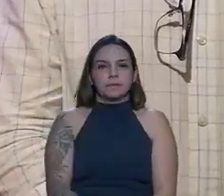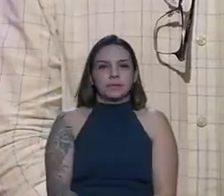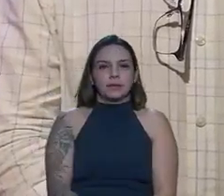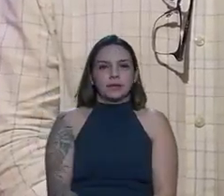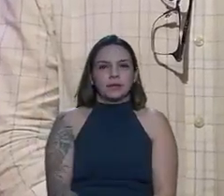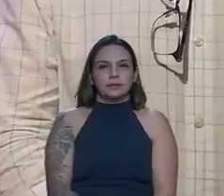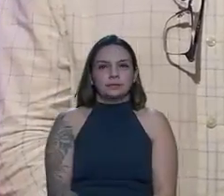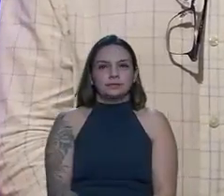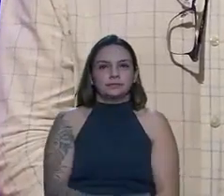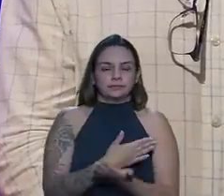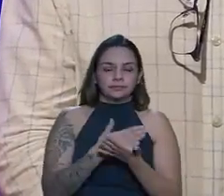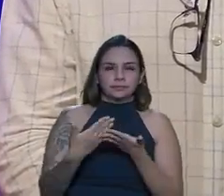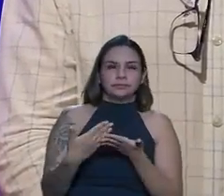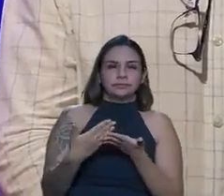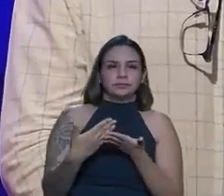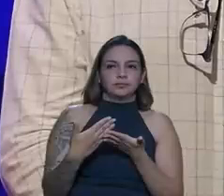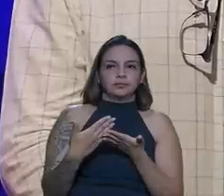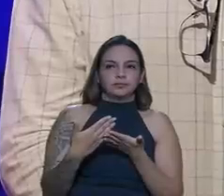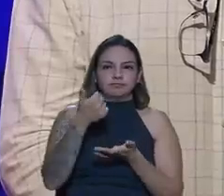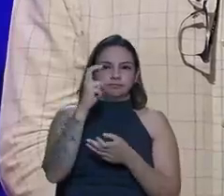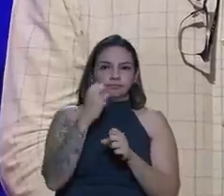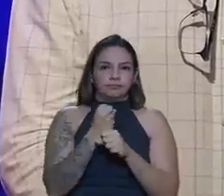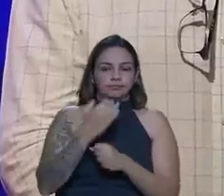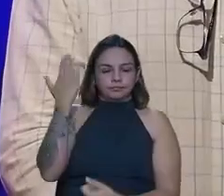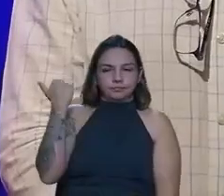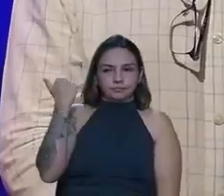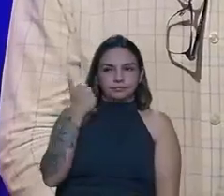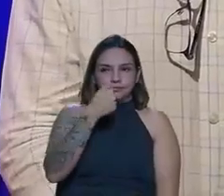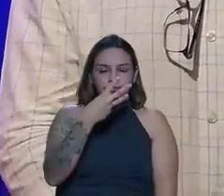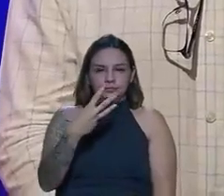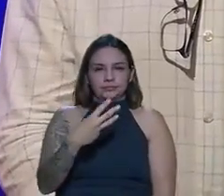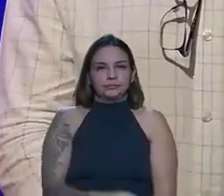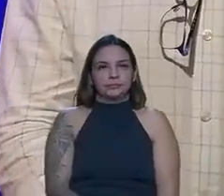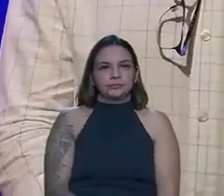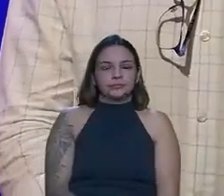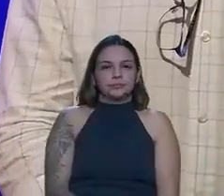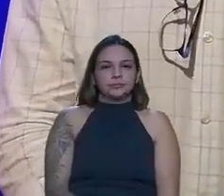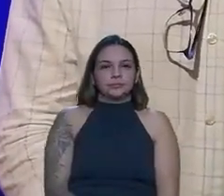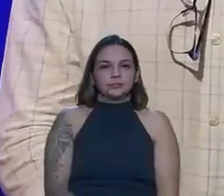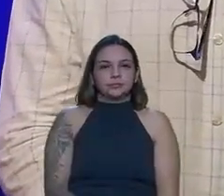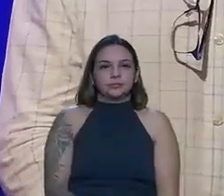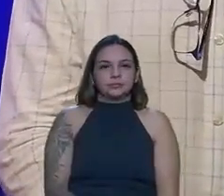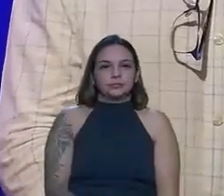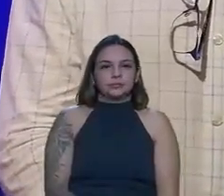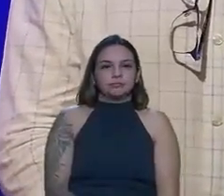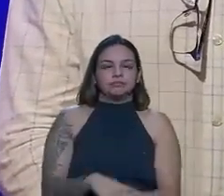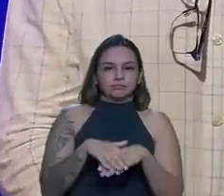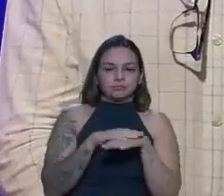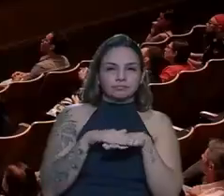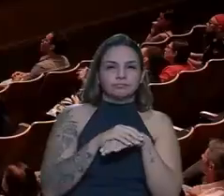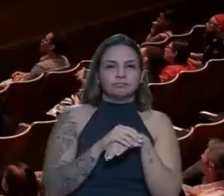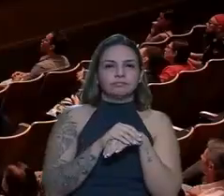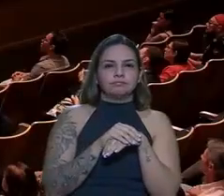que eu comecei aqui há 15 anos atrás, não foi 13, né? Quando Sempre um Papo, estava falando com o Geraldo aqui